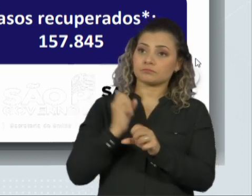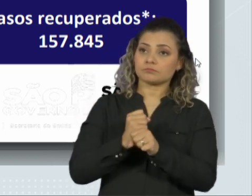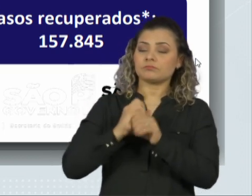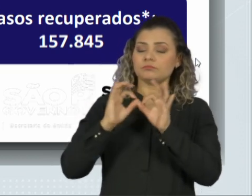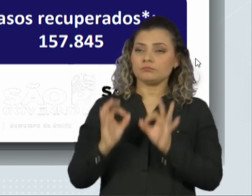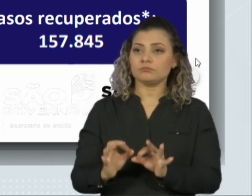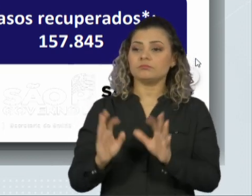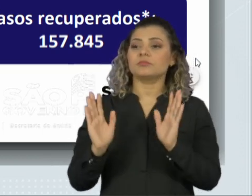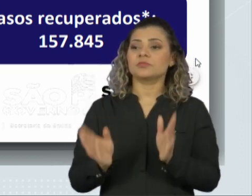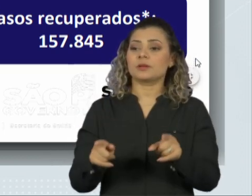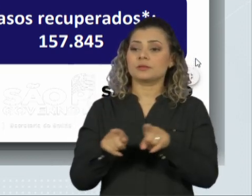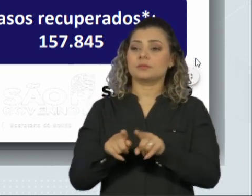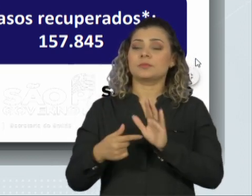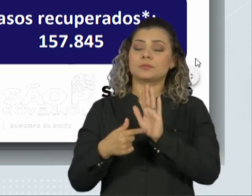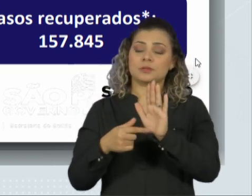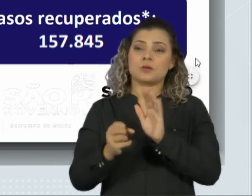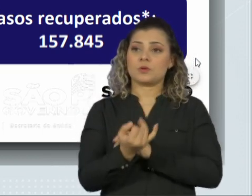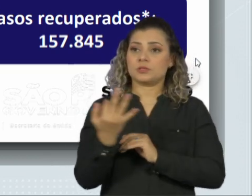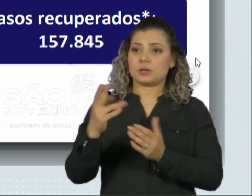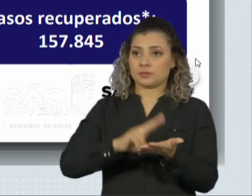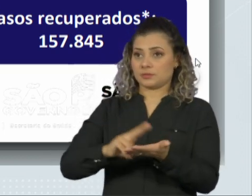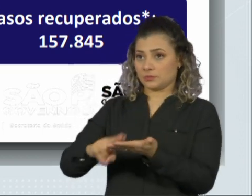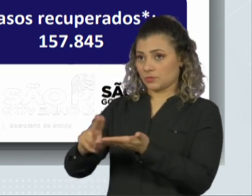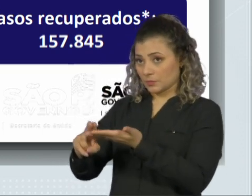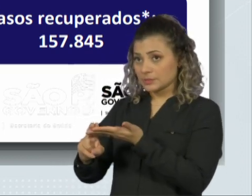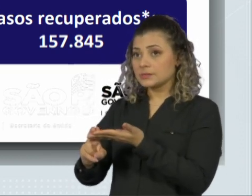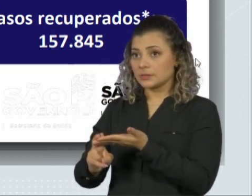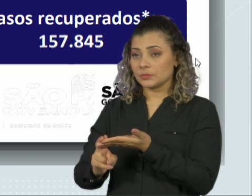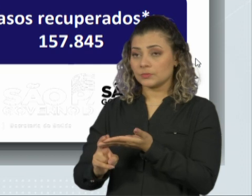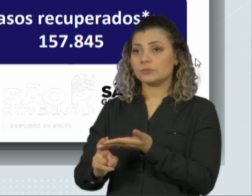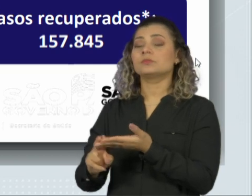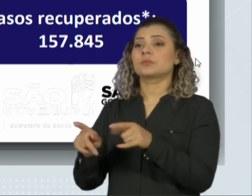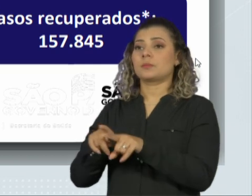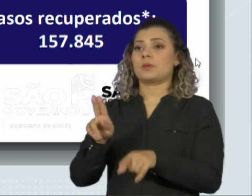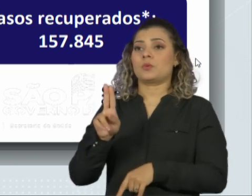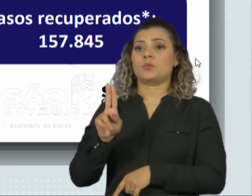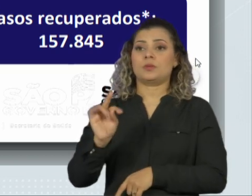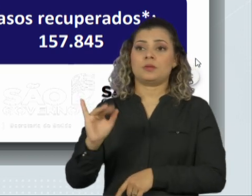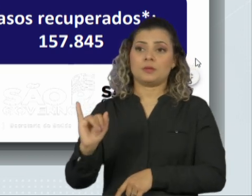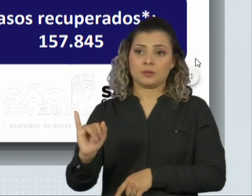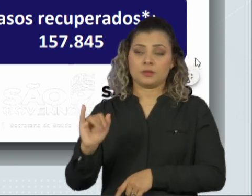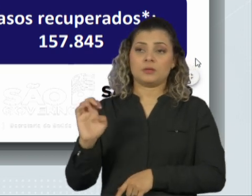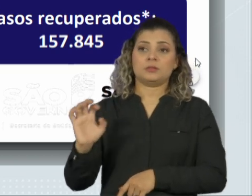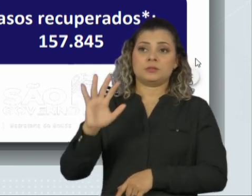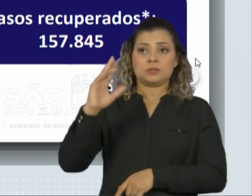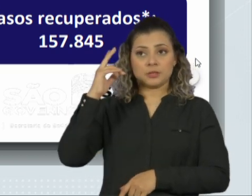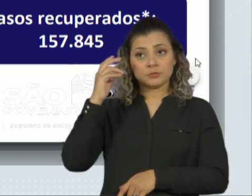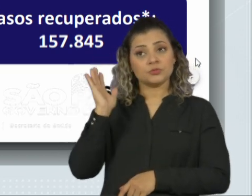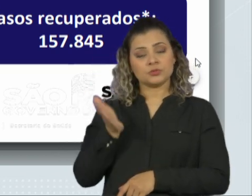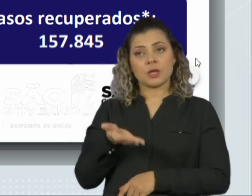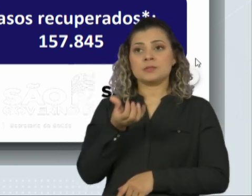consequentemente, nos trouxe taxas de ocupação de leitos de UTI no estado de